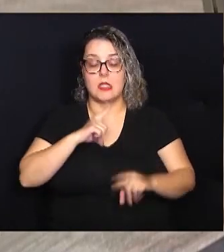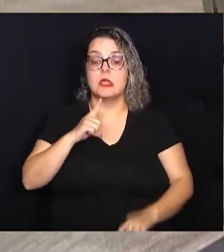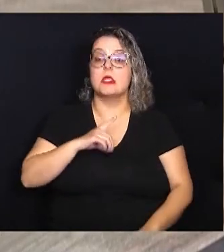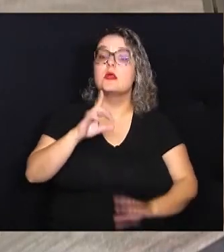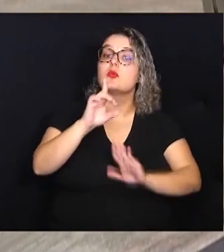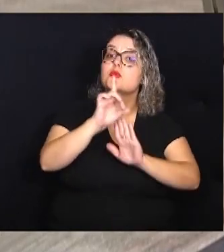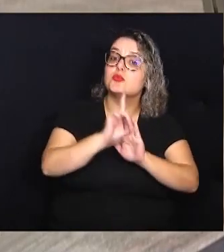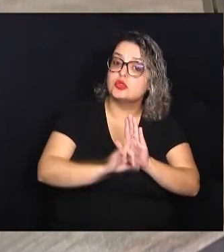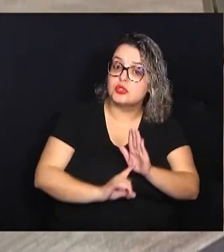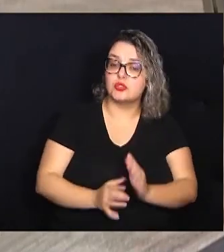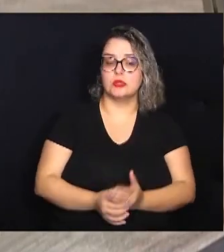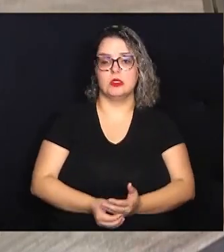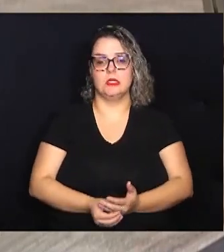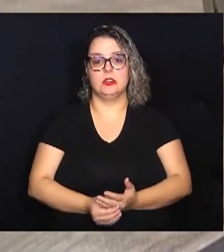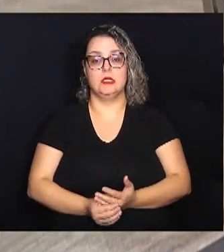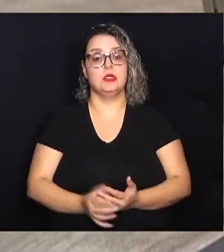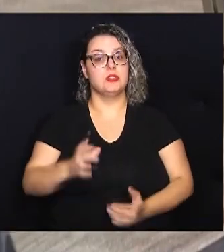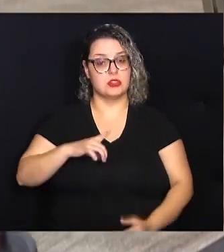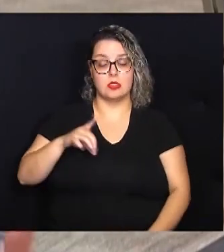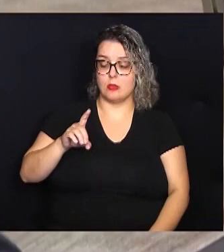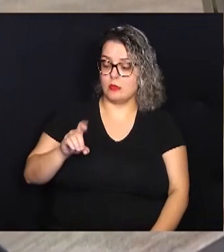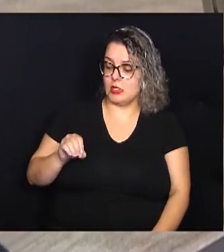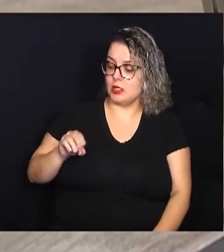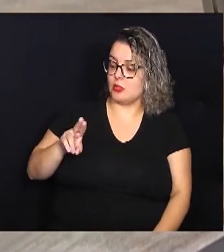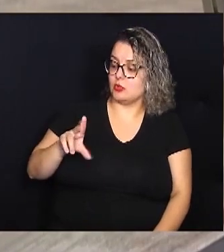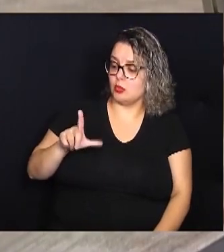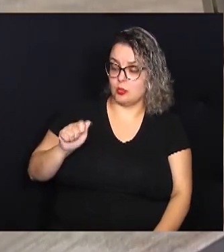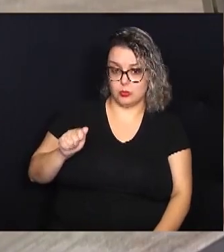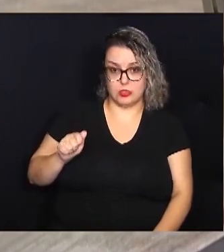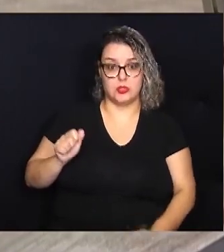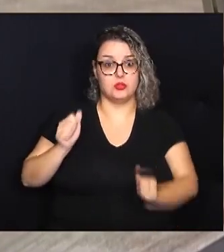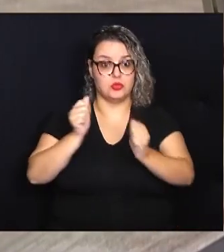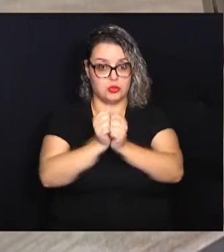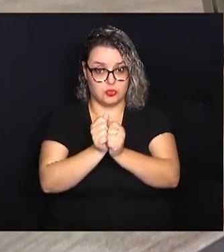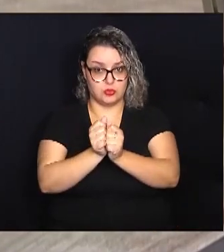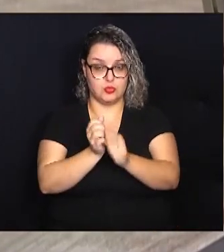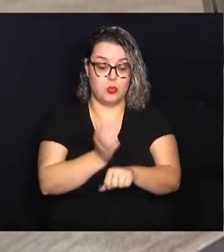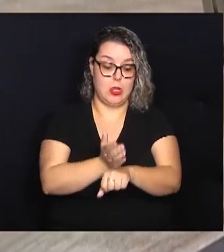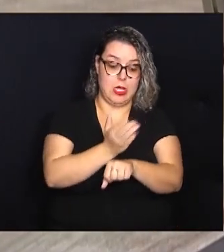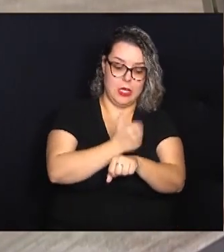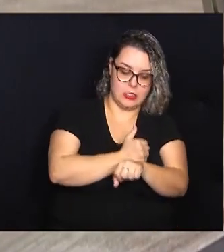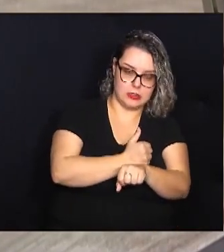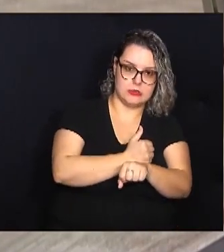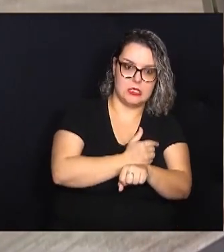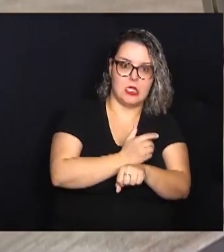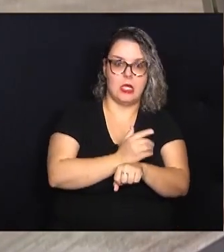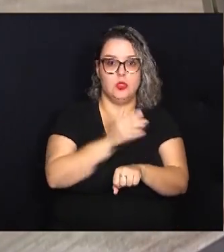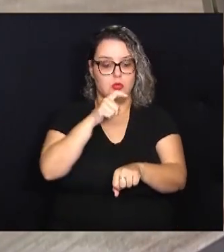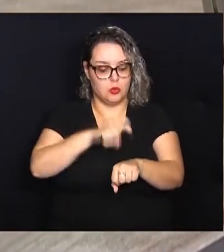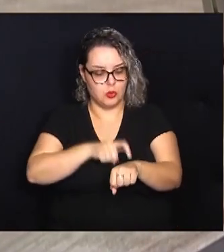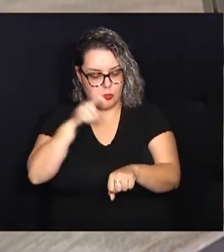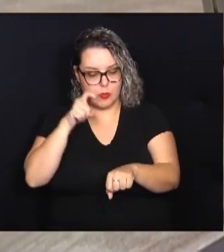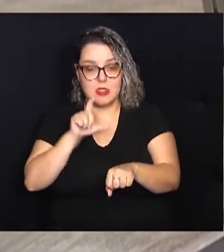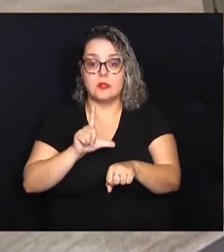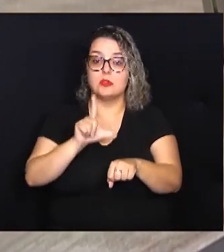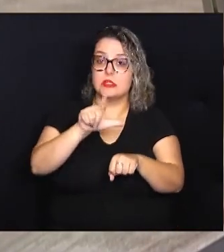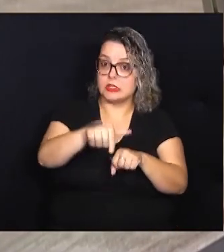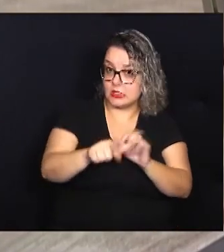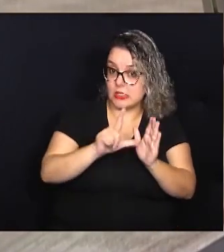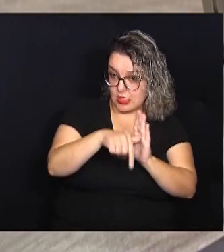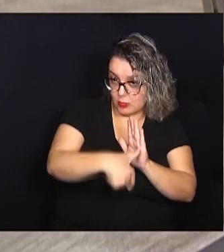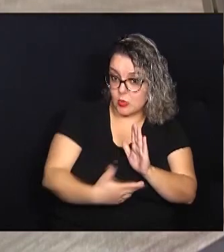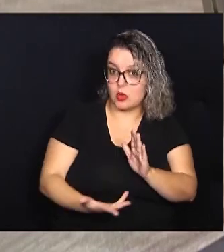direito de terem uma doula junto, tanto antes, durante como depois da gestação. Um